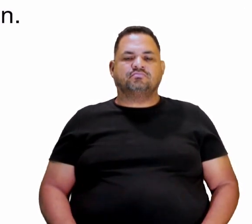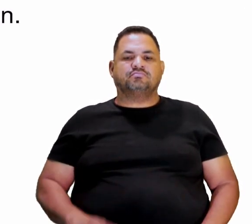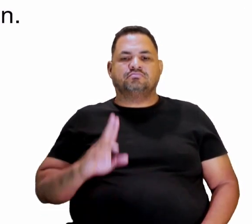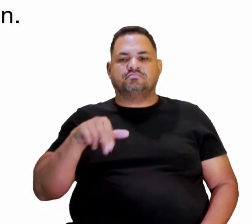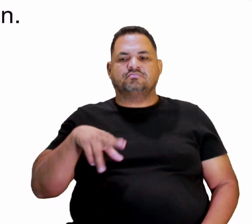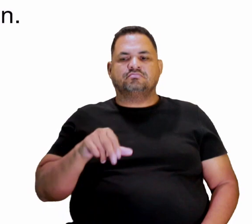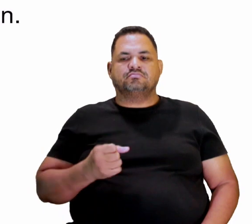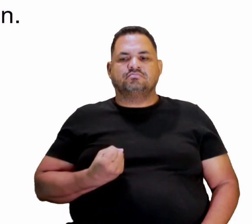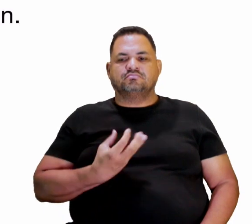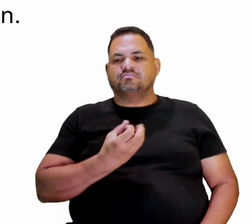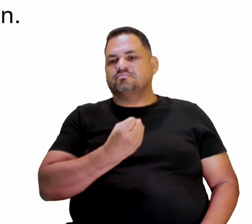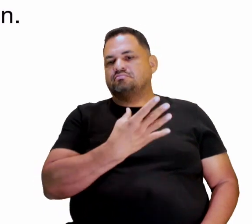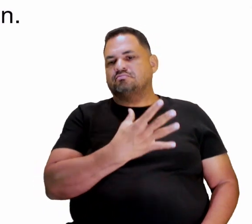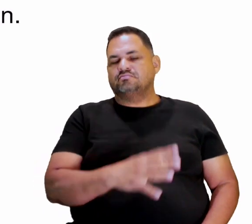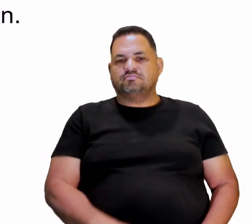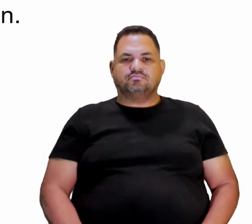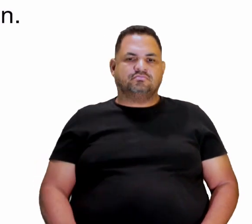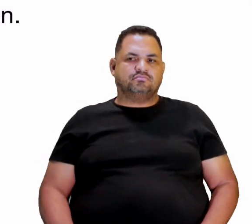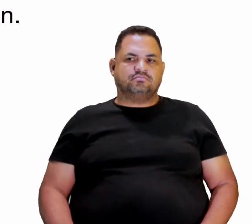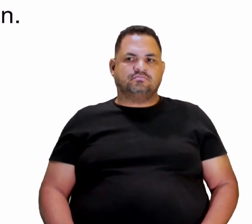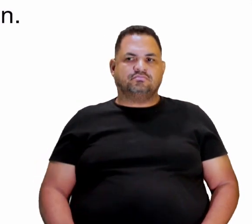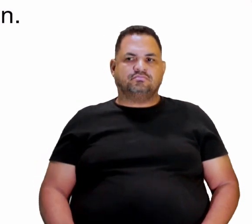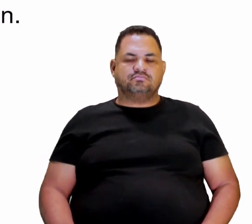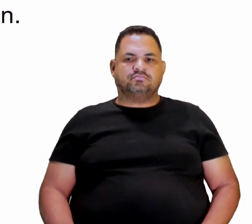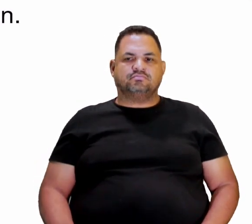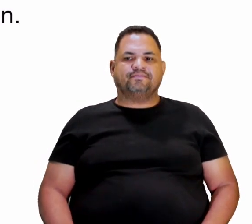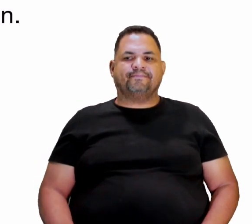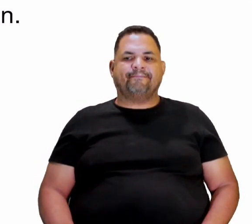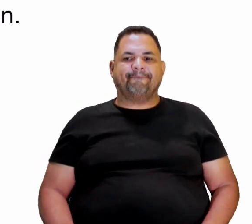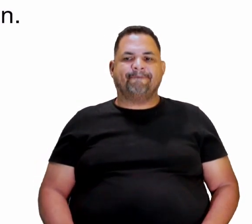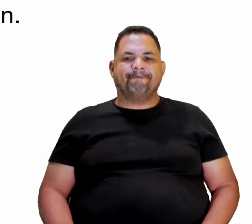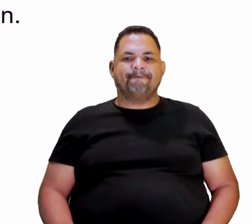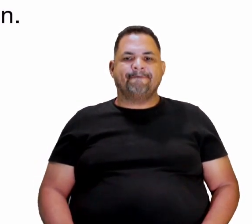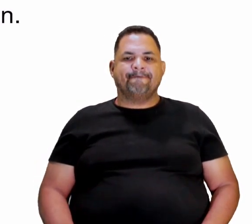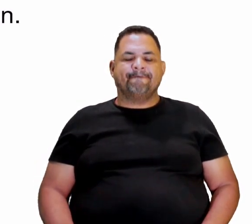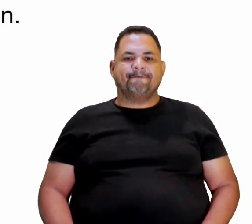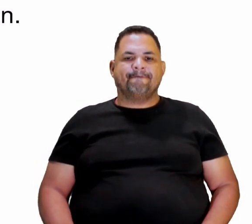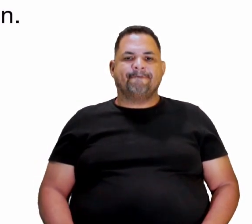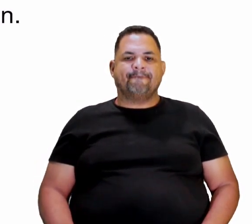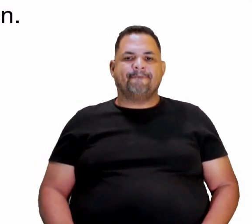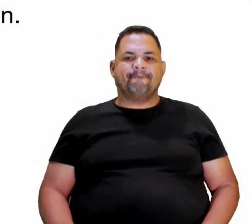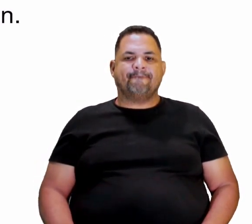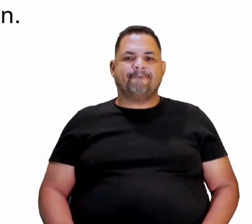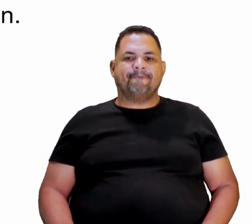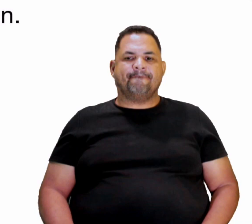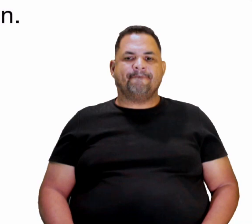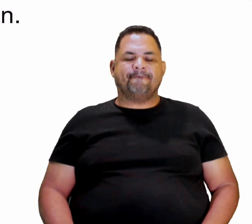Eu nunca viajo nas férias. Muito bem?